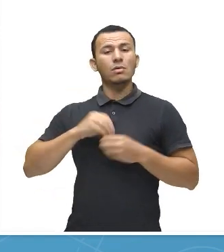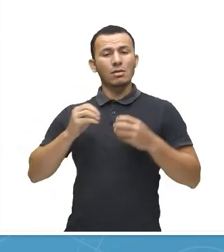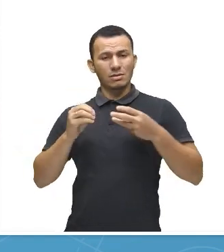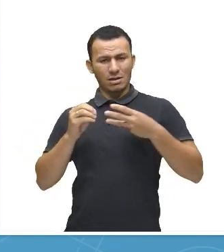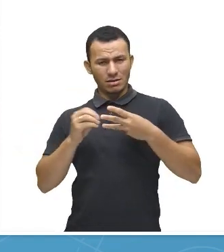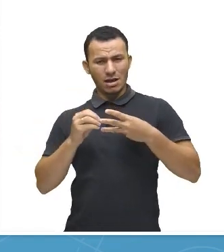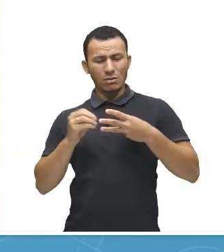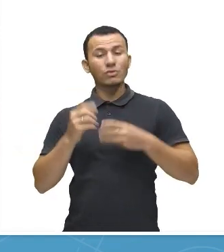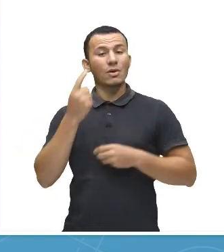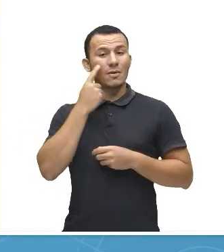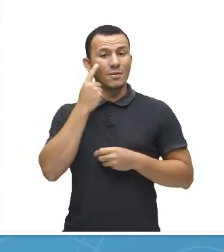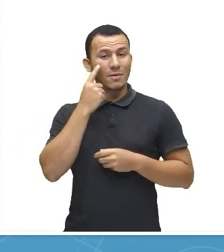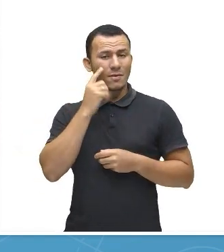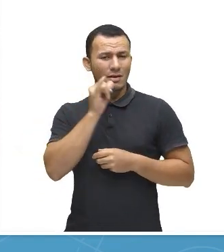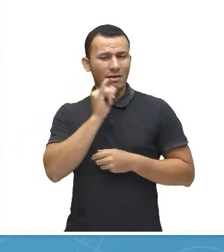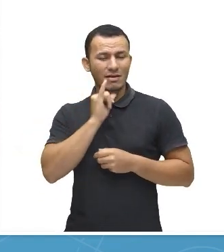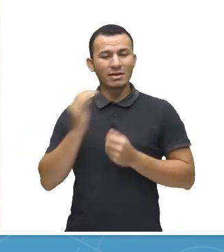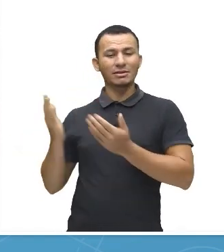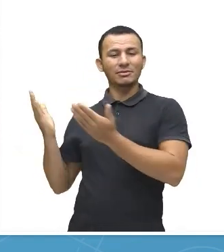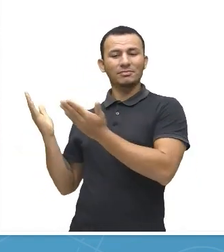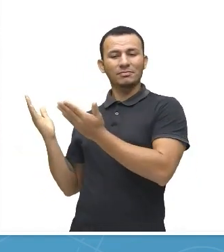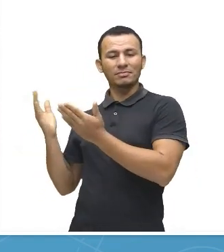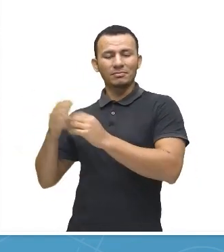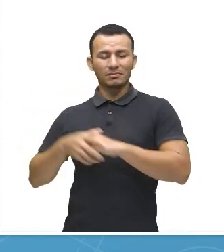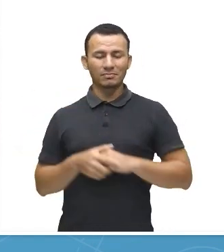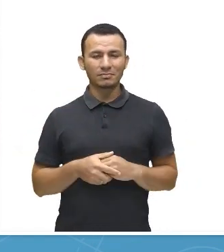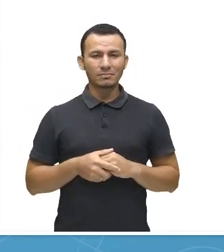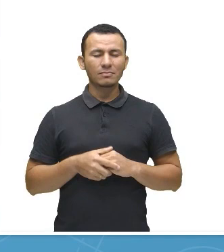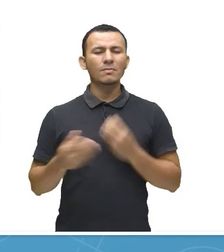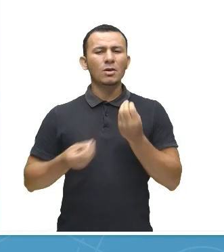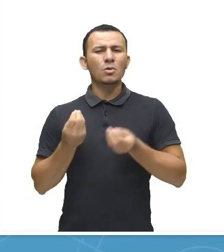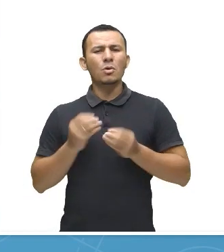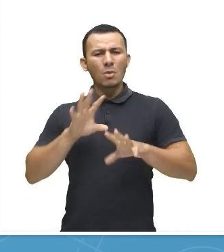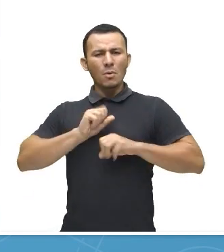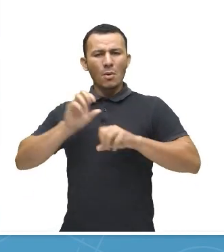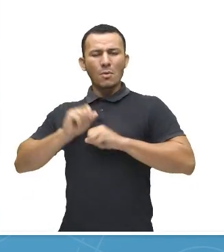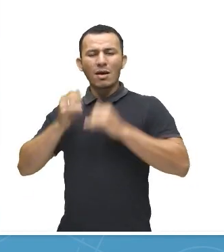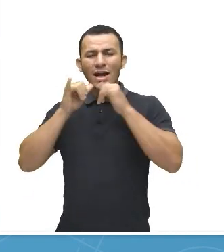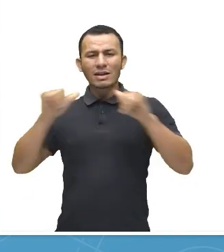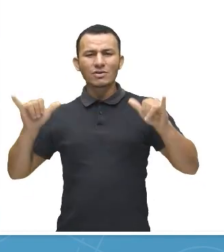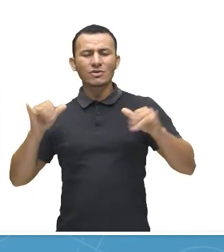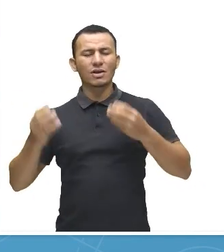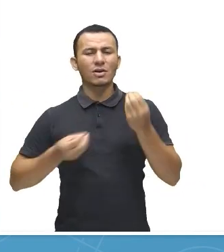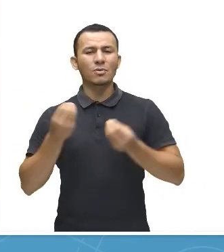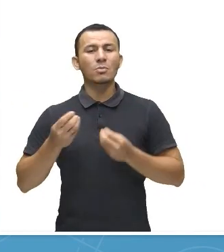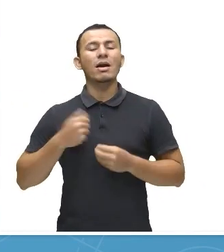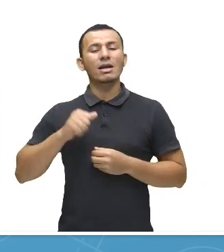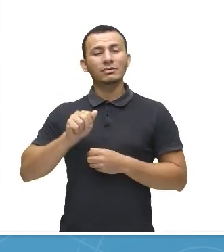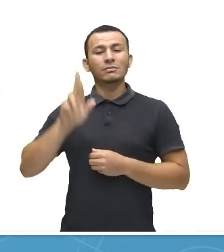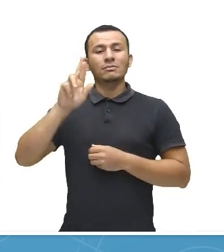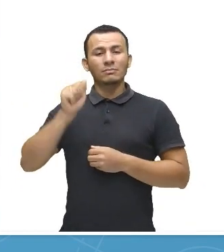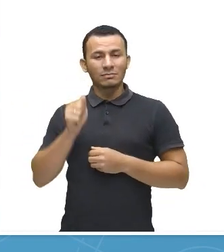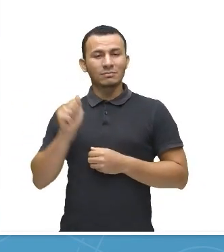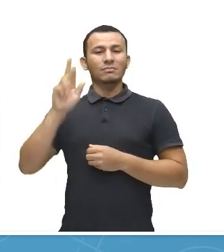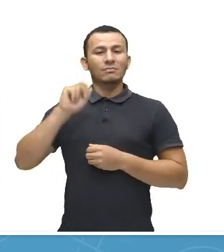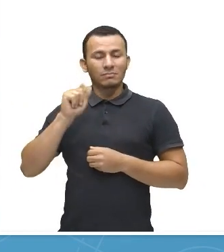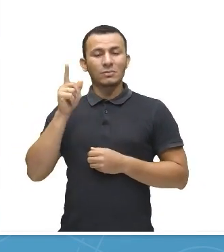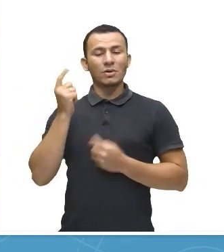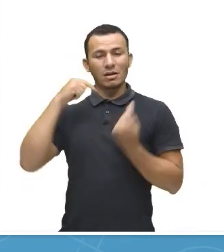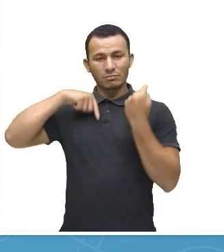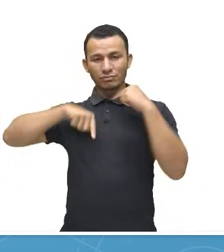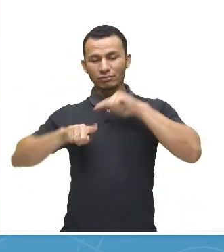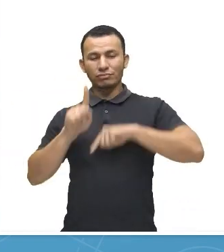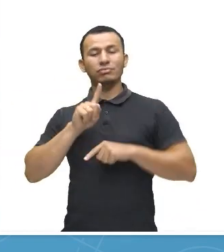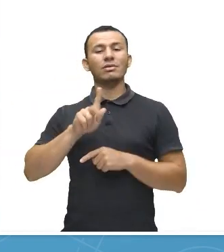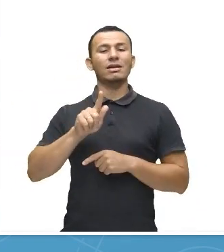um exemplo aqui do nosso metabolismo para obtenção de energia é a nossa respiração, né? Troca gasosa, essas